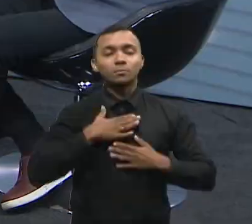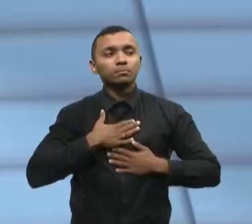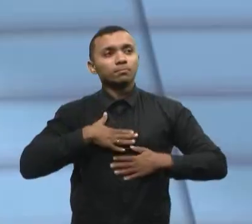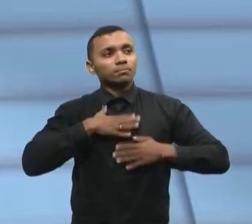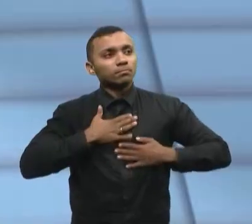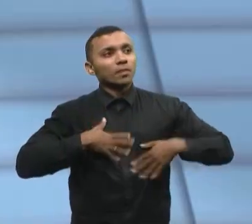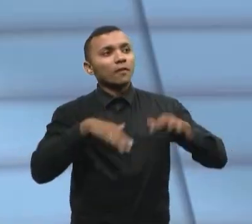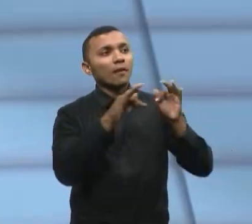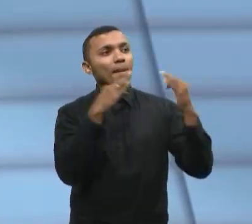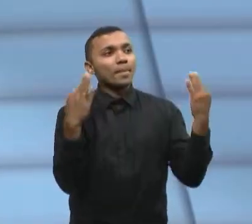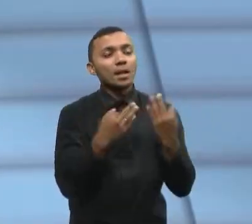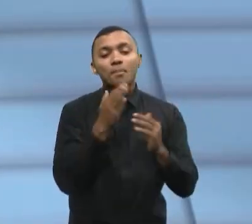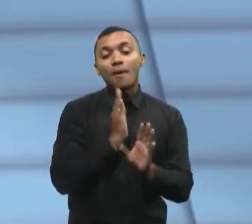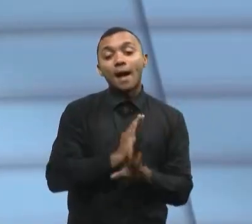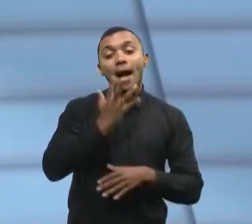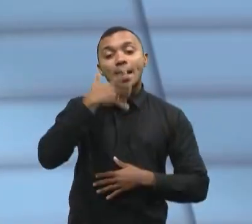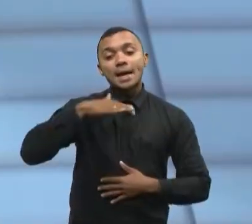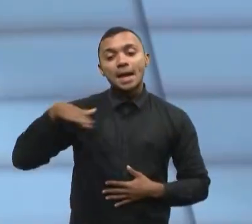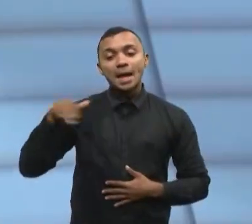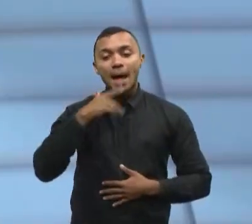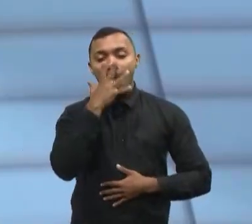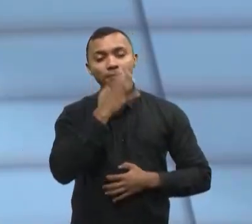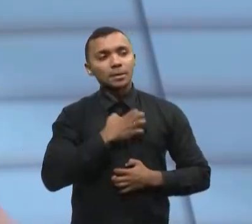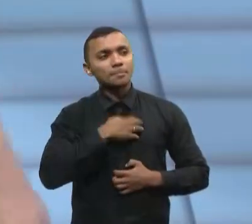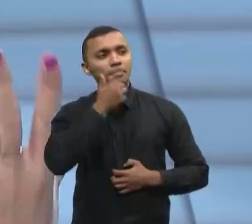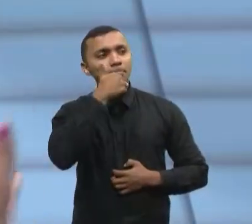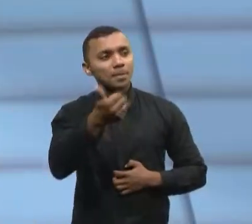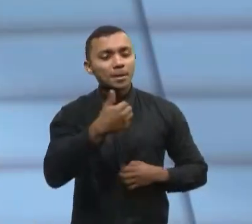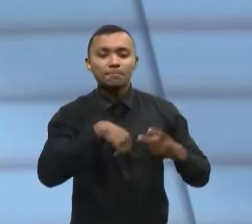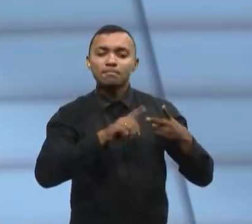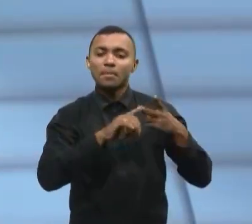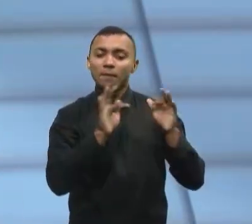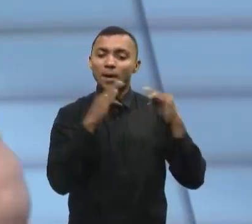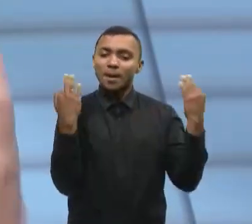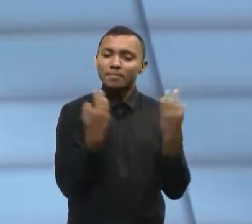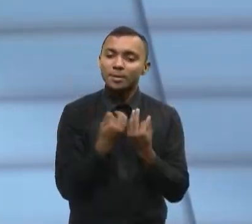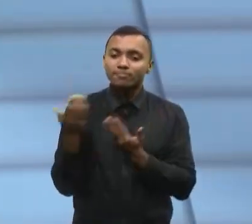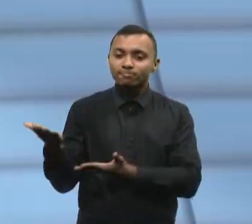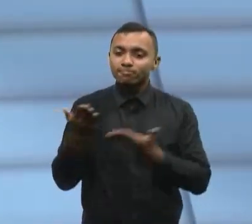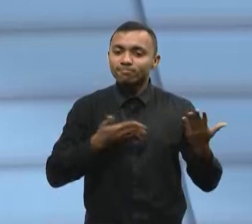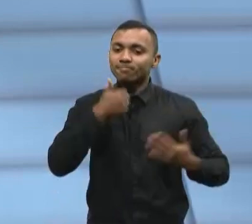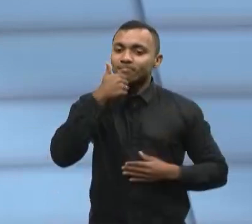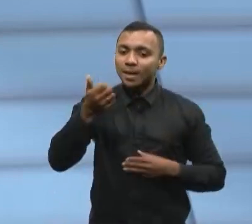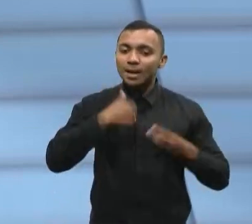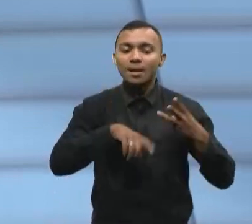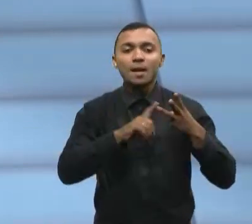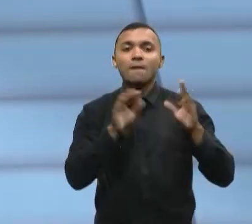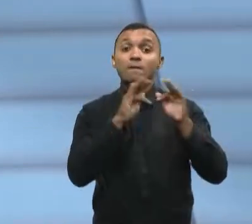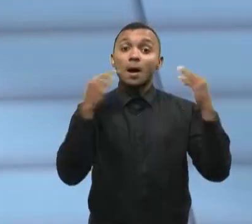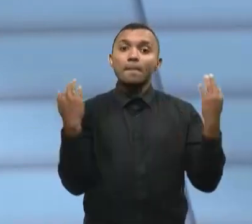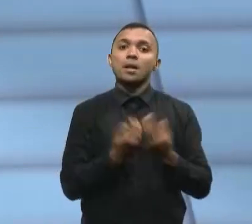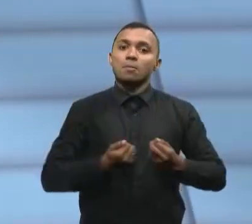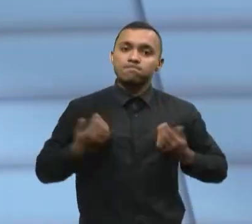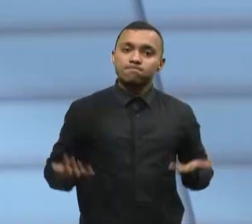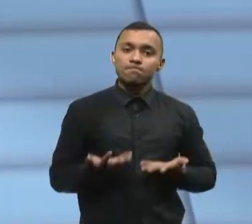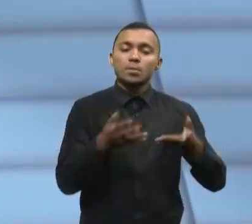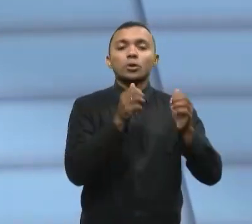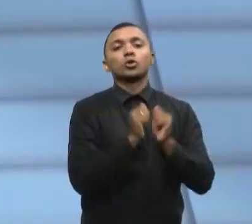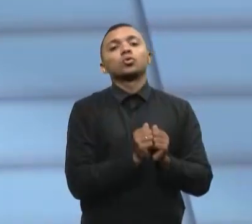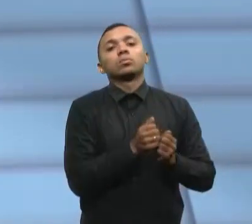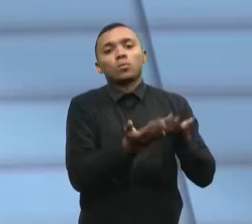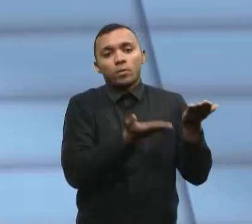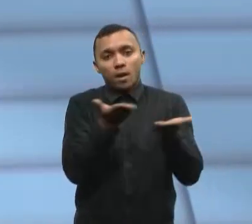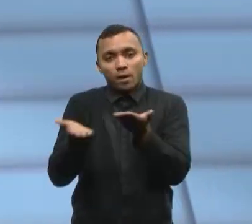com autismo está inserida, é a aceitação familiar, o engajamento da família junto ao